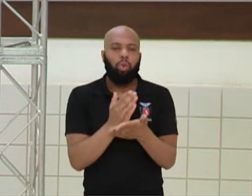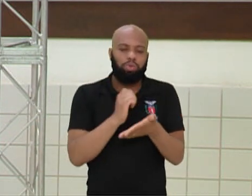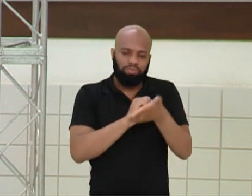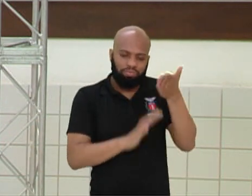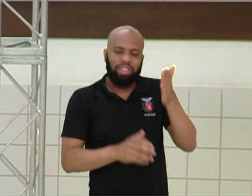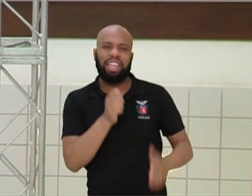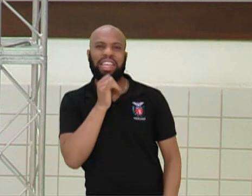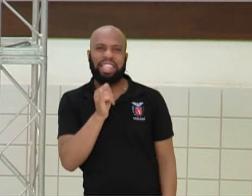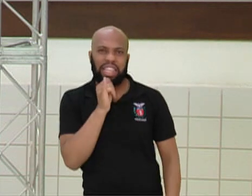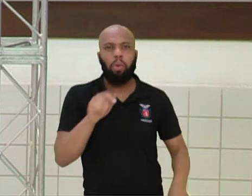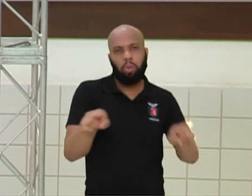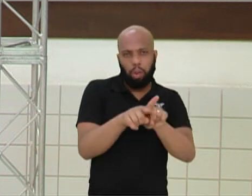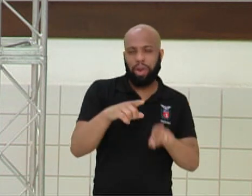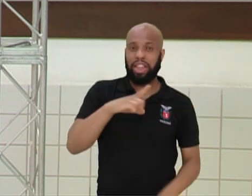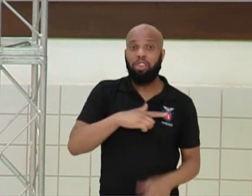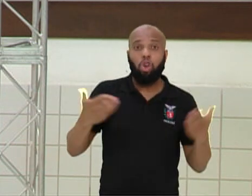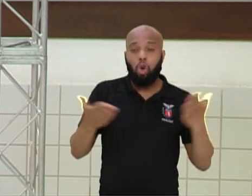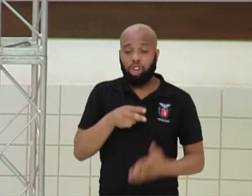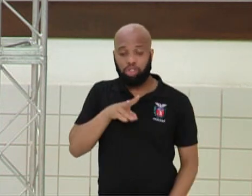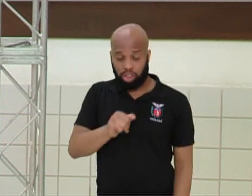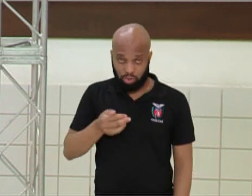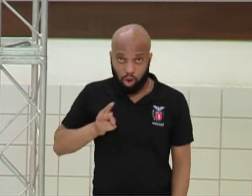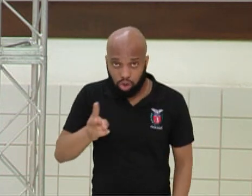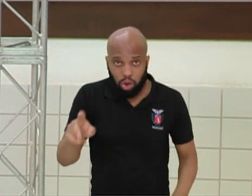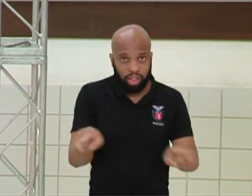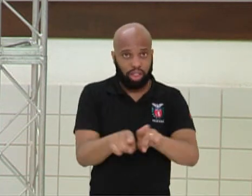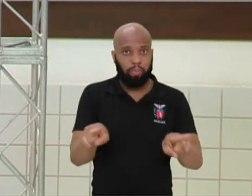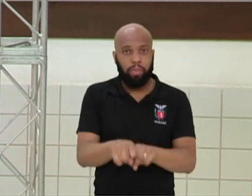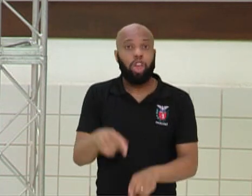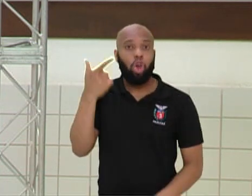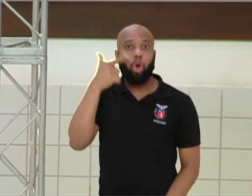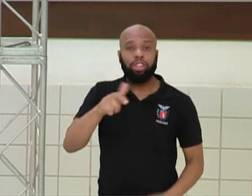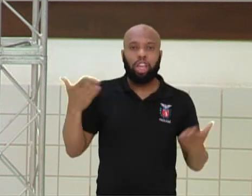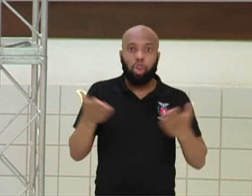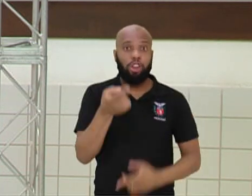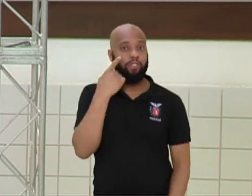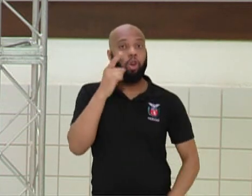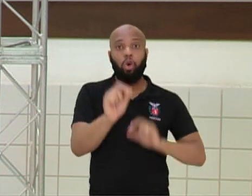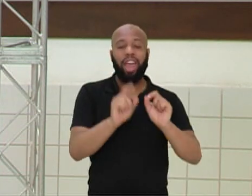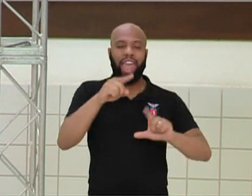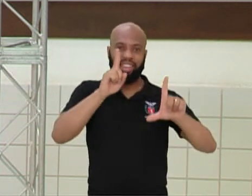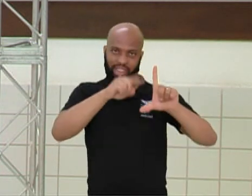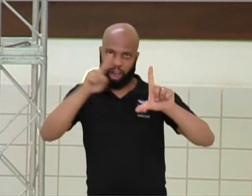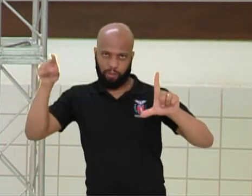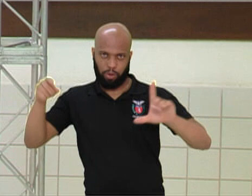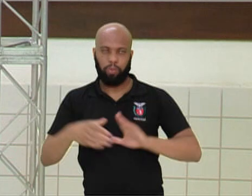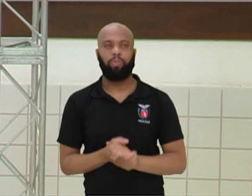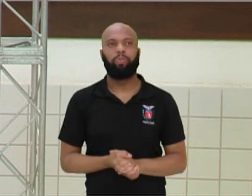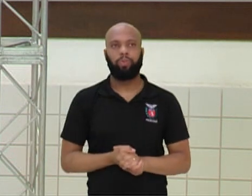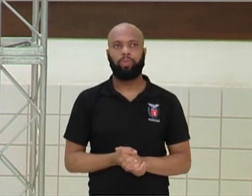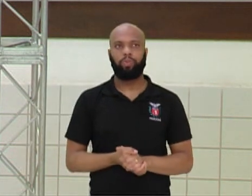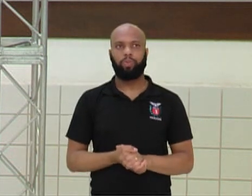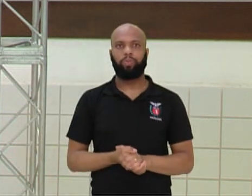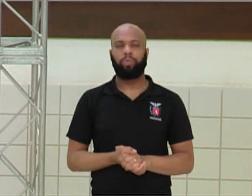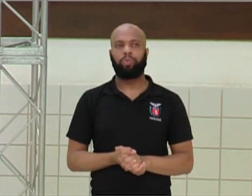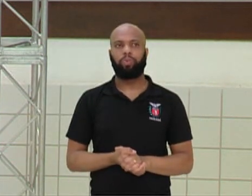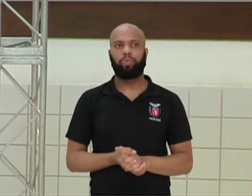hoje a gente vai dar continuidade, tentando aí trazer um pouquinho da análise de gráficos, ok? Beleza? Vamos lá então.